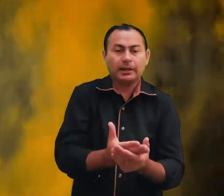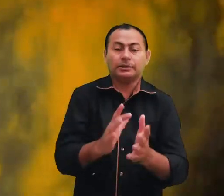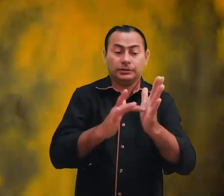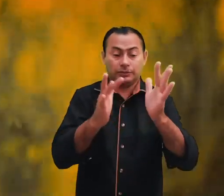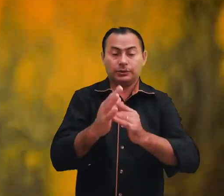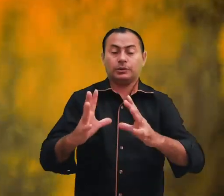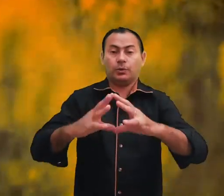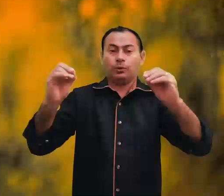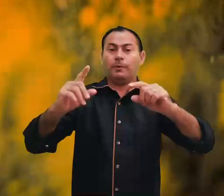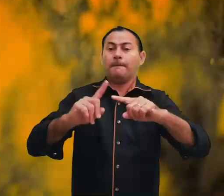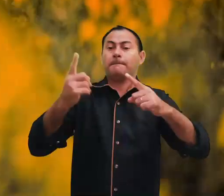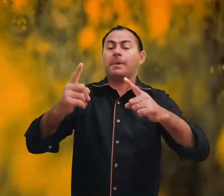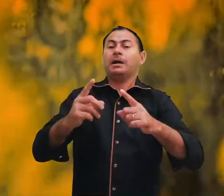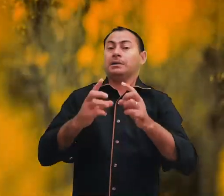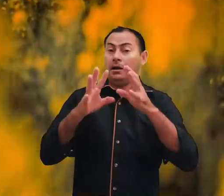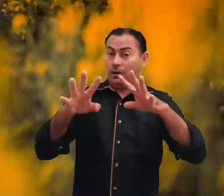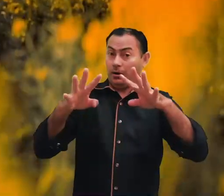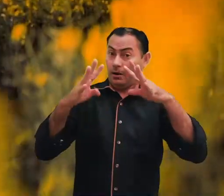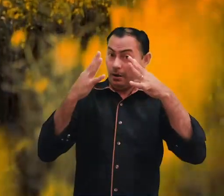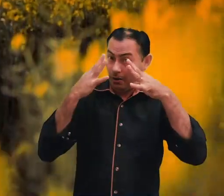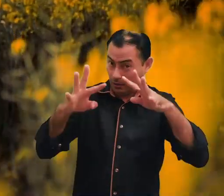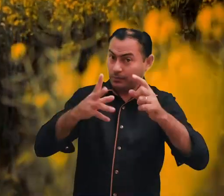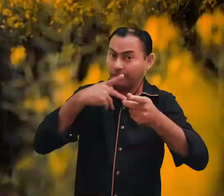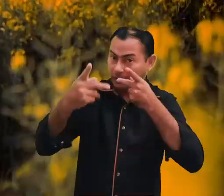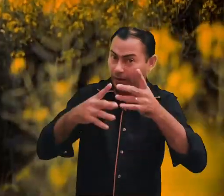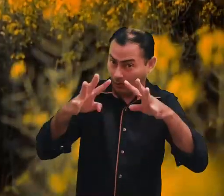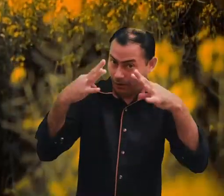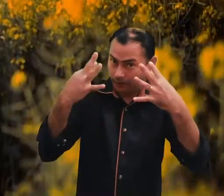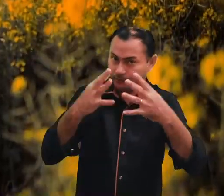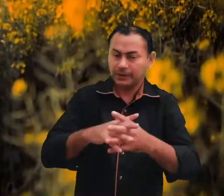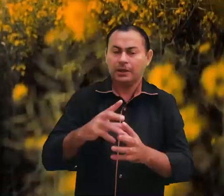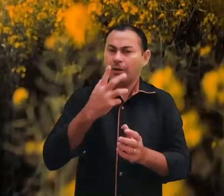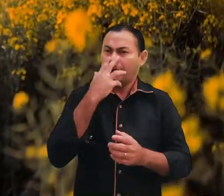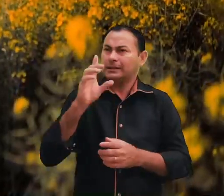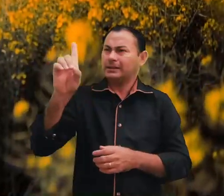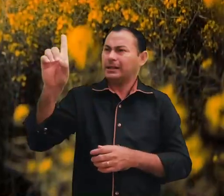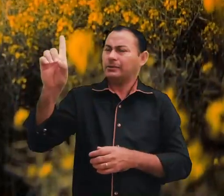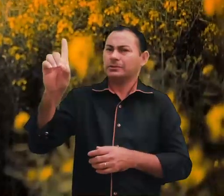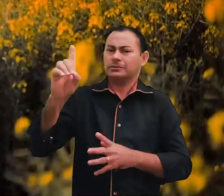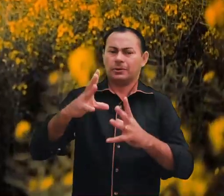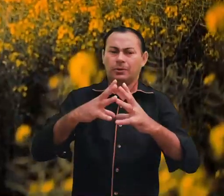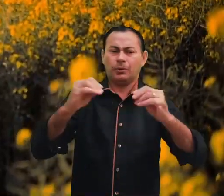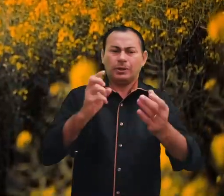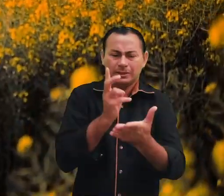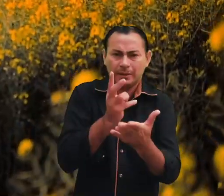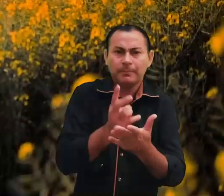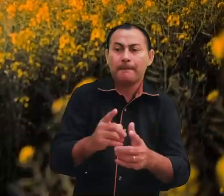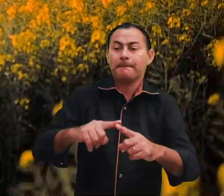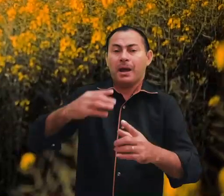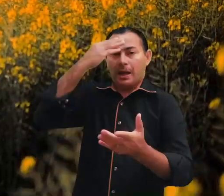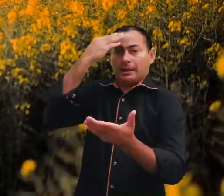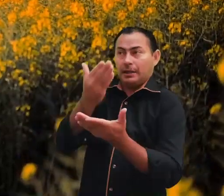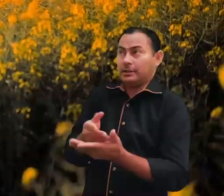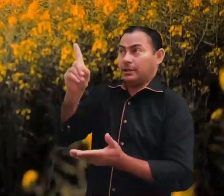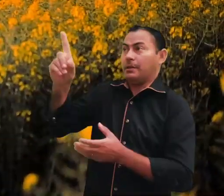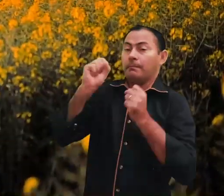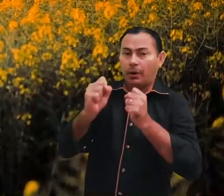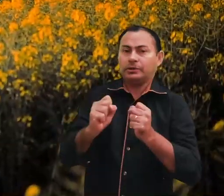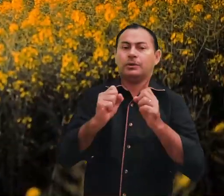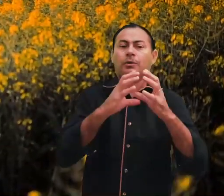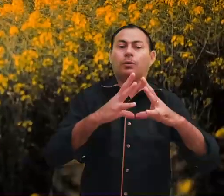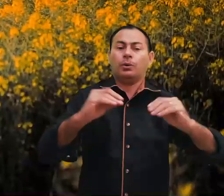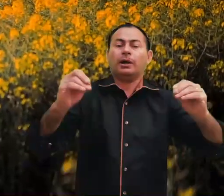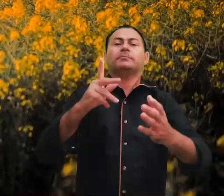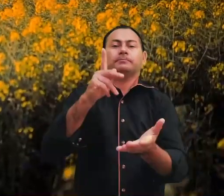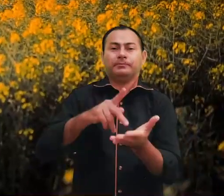cura. Mas preste bem atenção no que vou falar. Eu não acho que Deus cure sempre, mas creio que Ele sempre pode curar